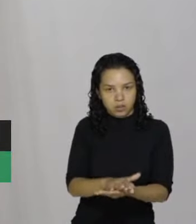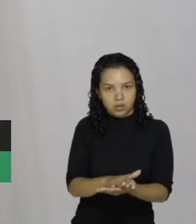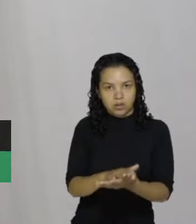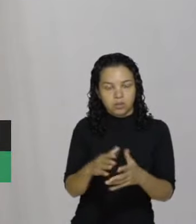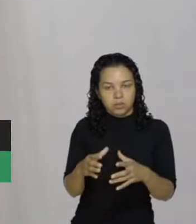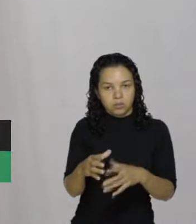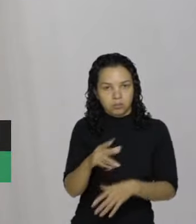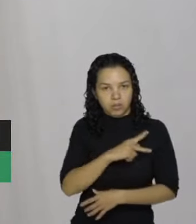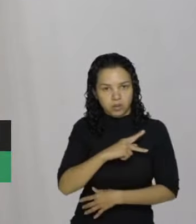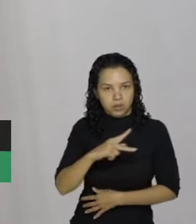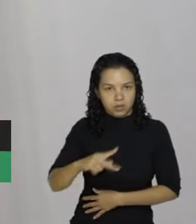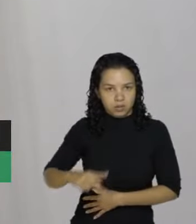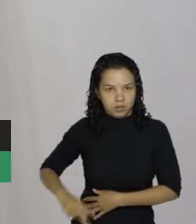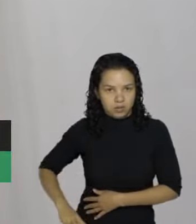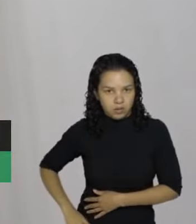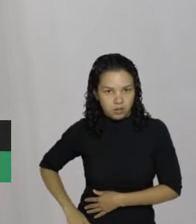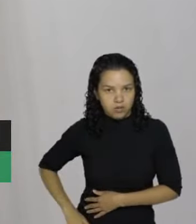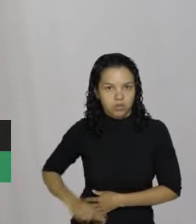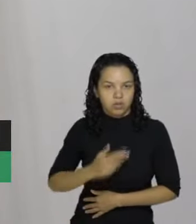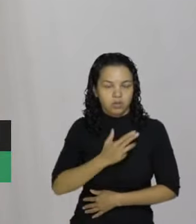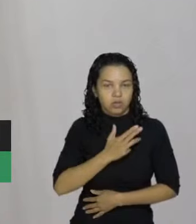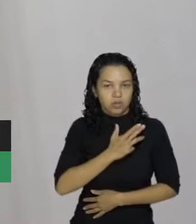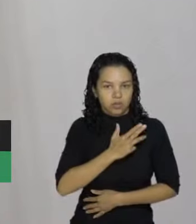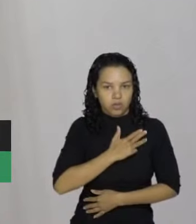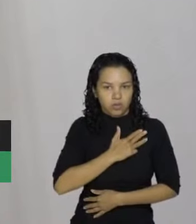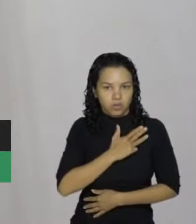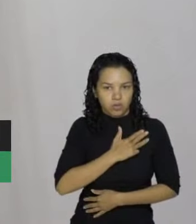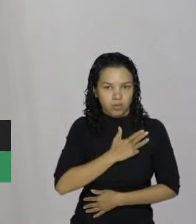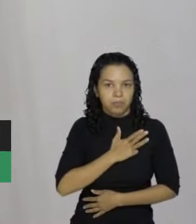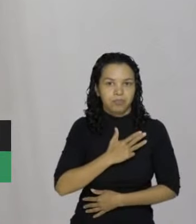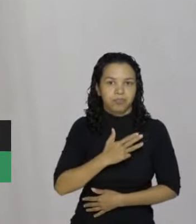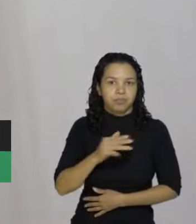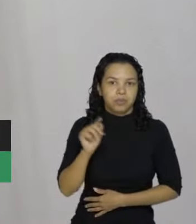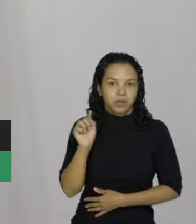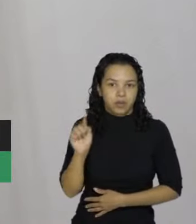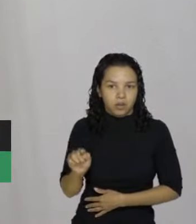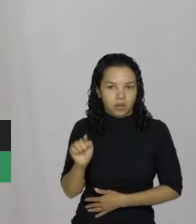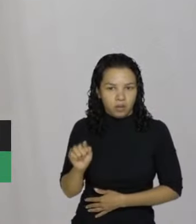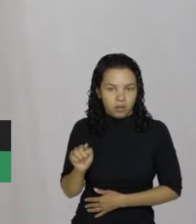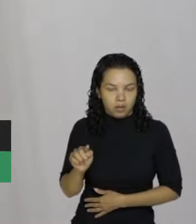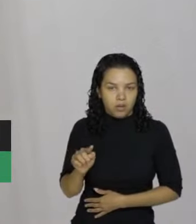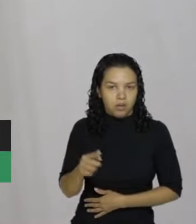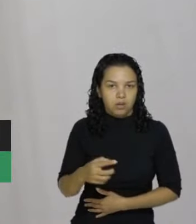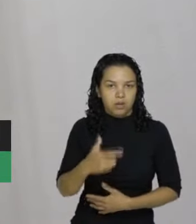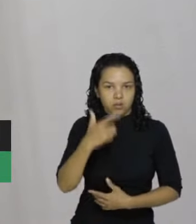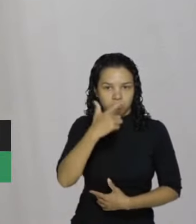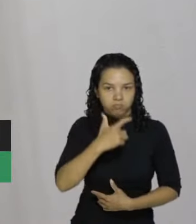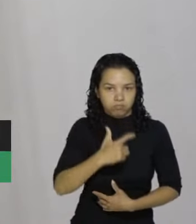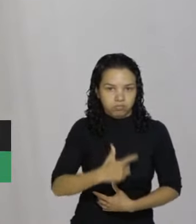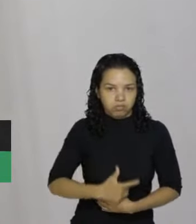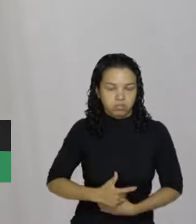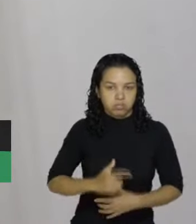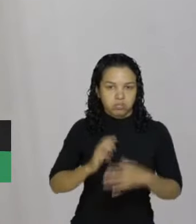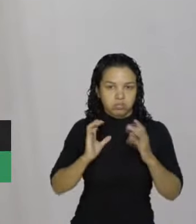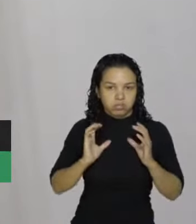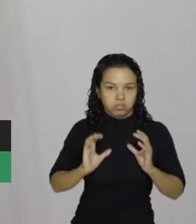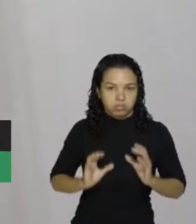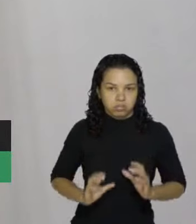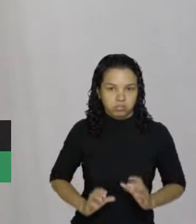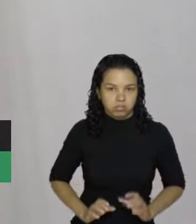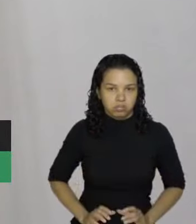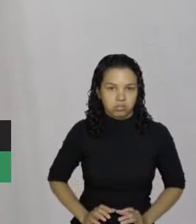Luiz Inácio Lula da Silva pela postura republicana, pela postura democrática,